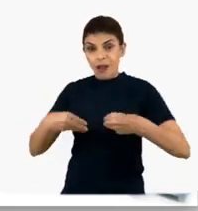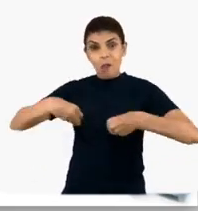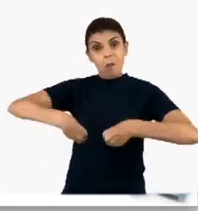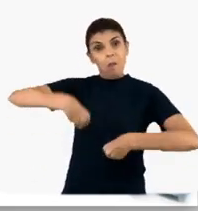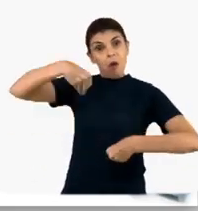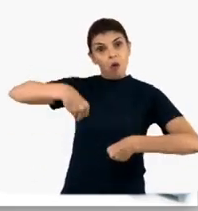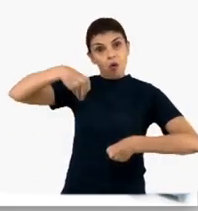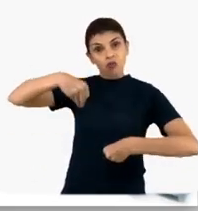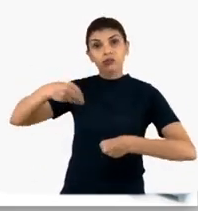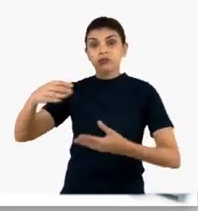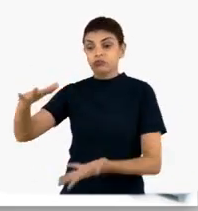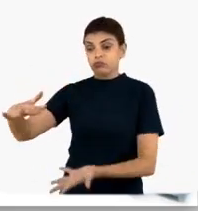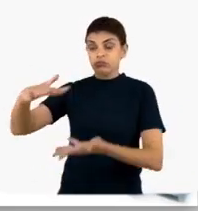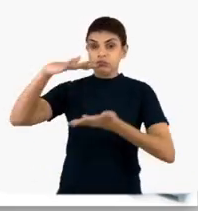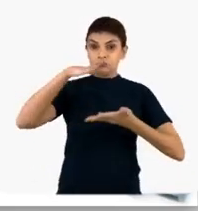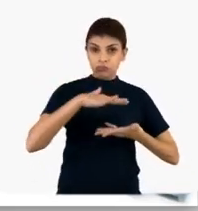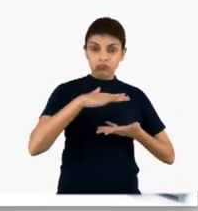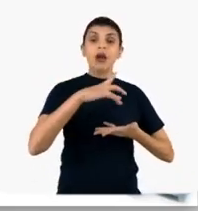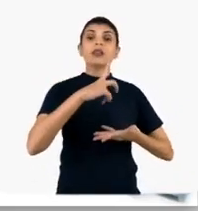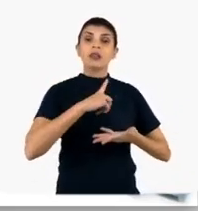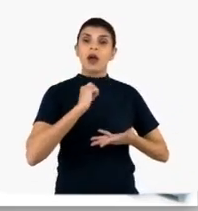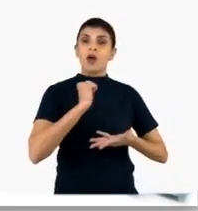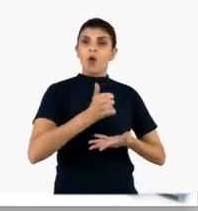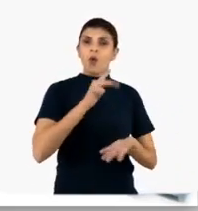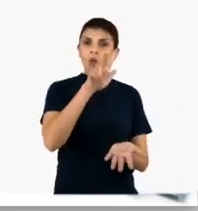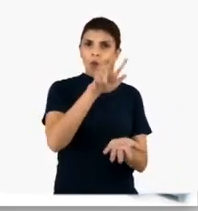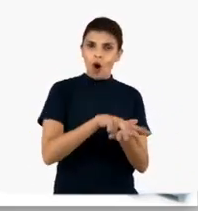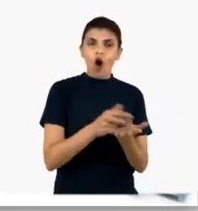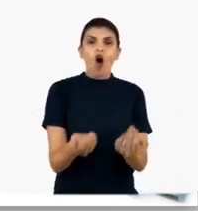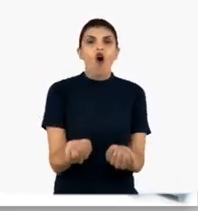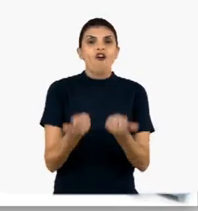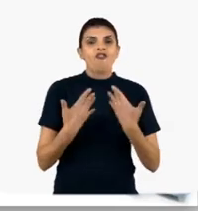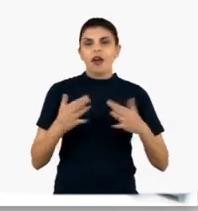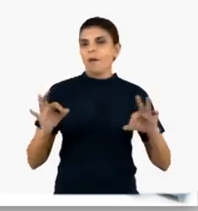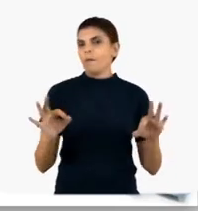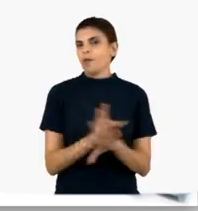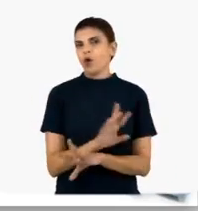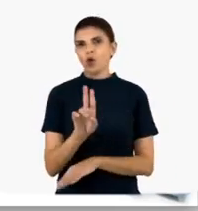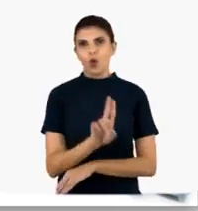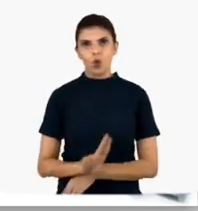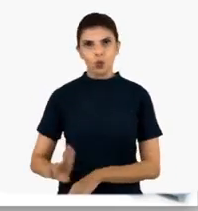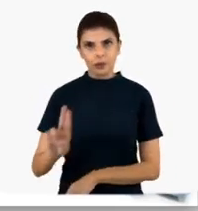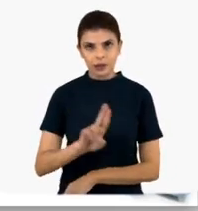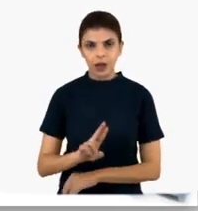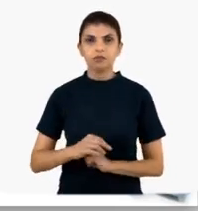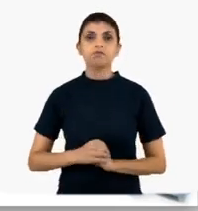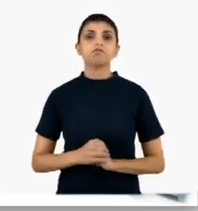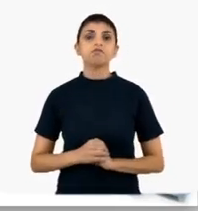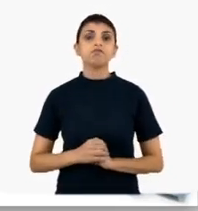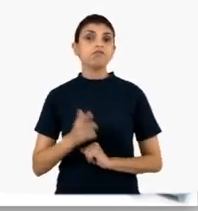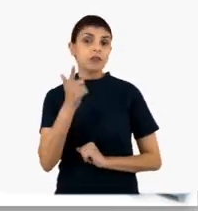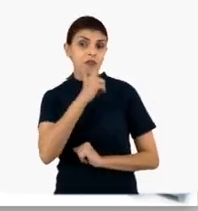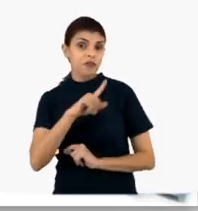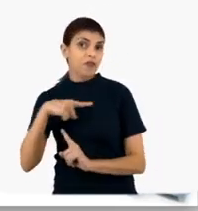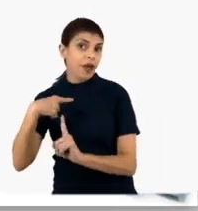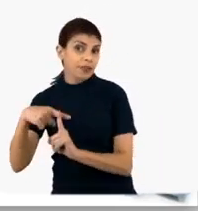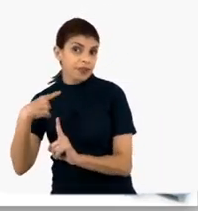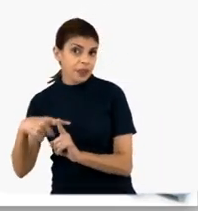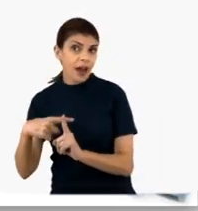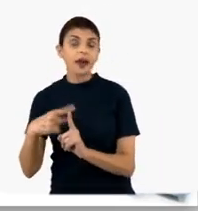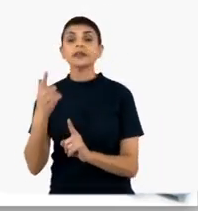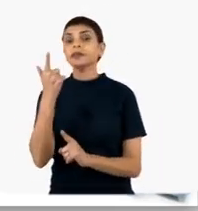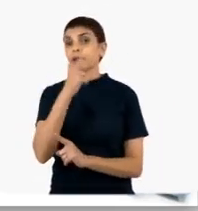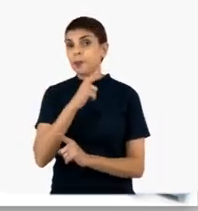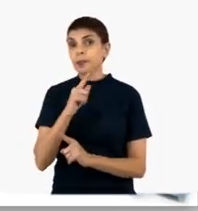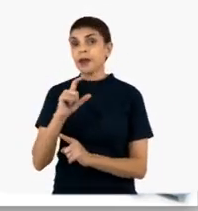material através de um fornecedor qualificado que já oferece esses materiais prontos para usar. Quais são as desvantagens? Também a